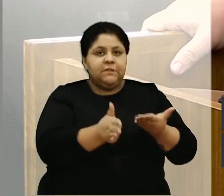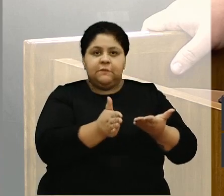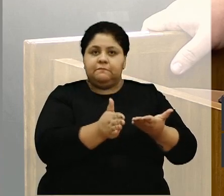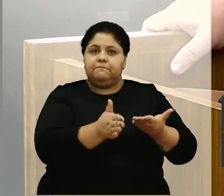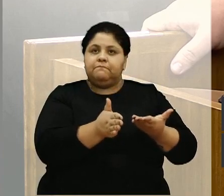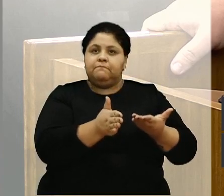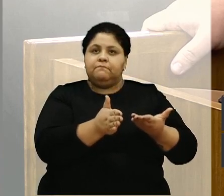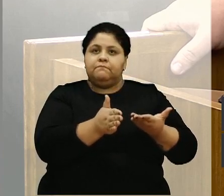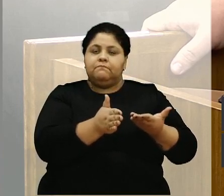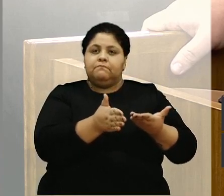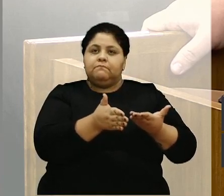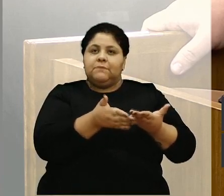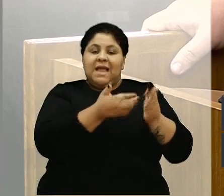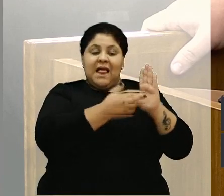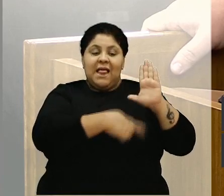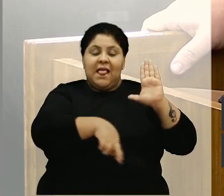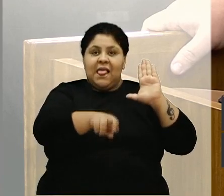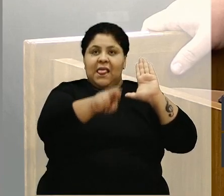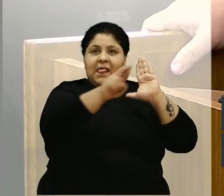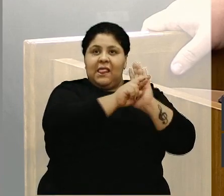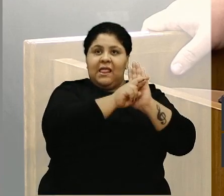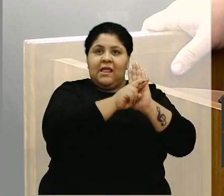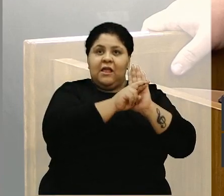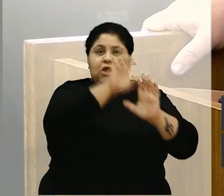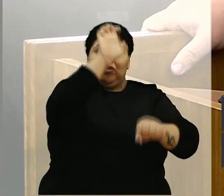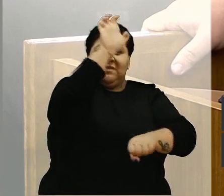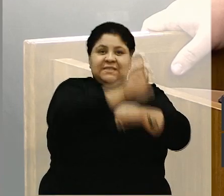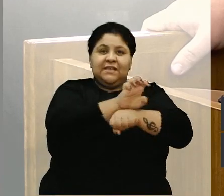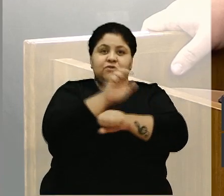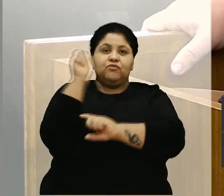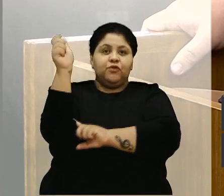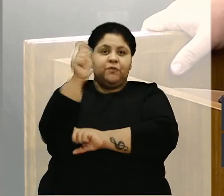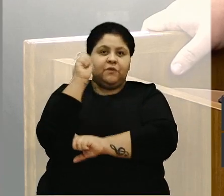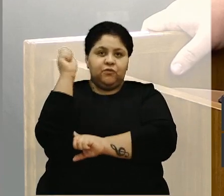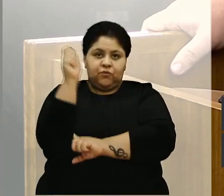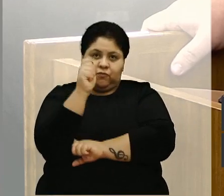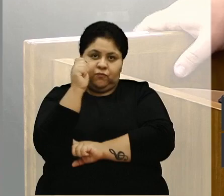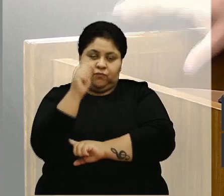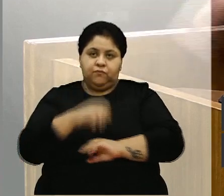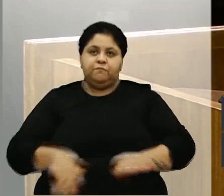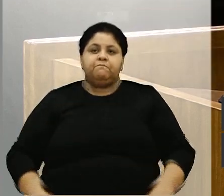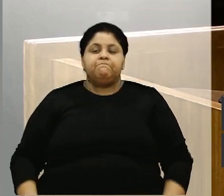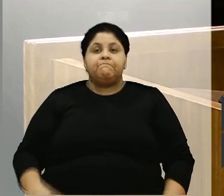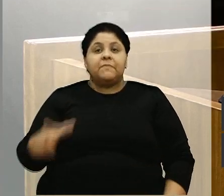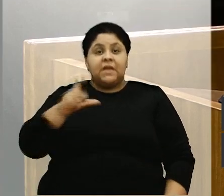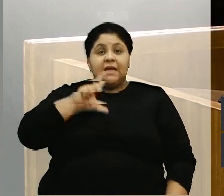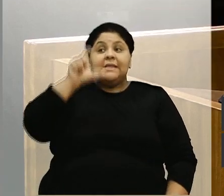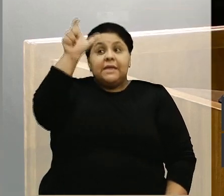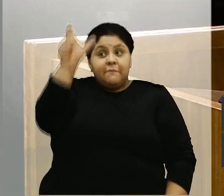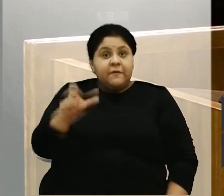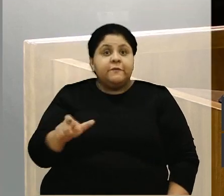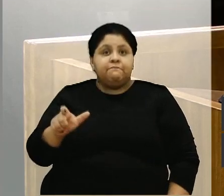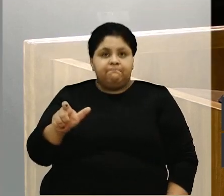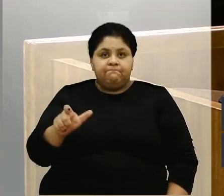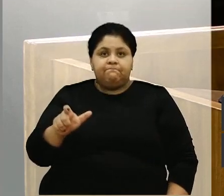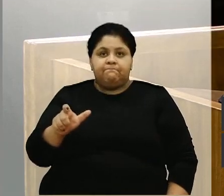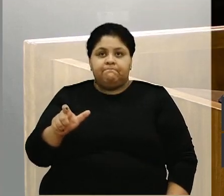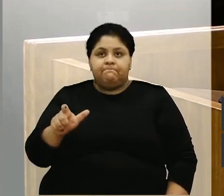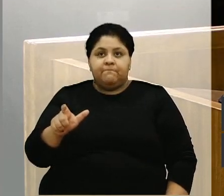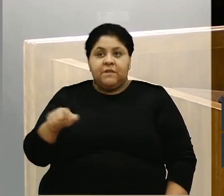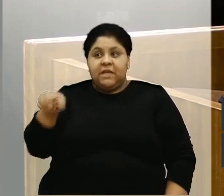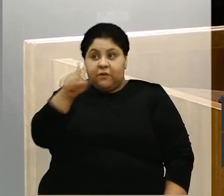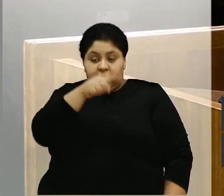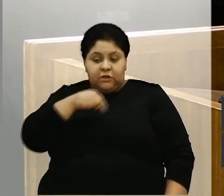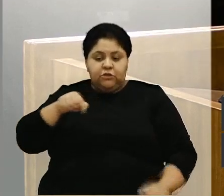a reconstrução do estado do Rio Grande do Sul. E tem gente ainda que, quando a gente